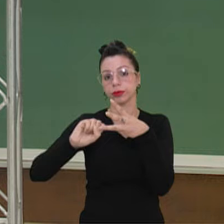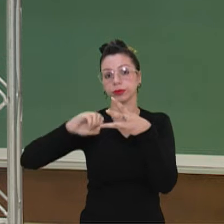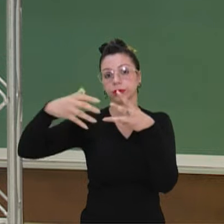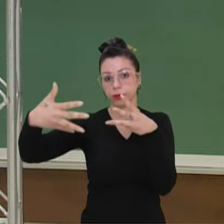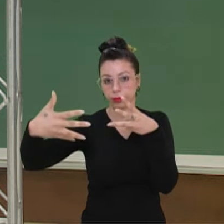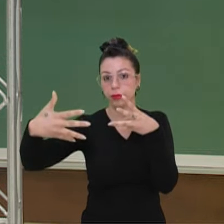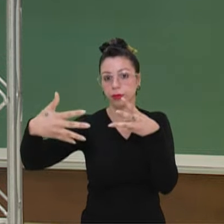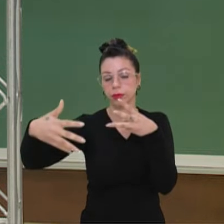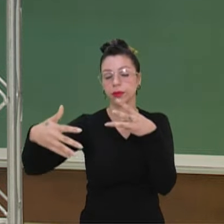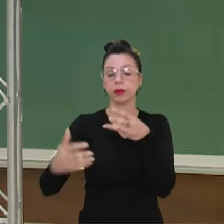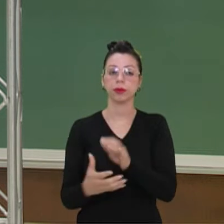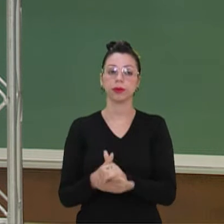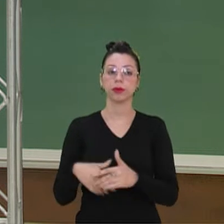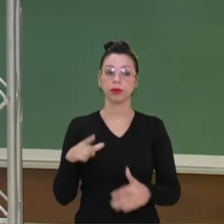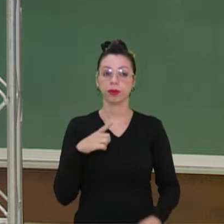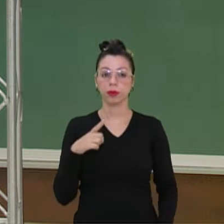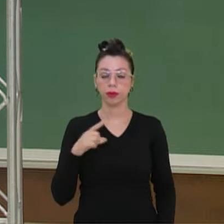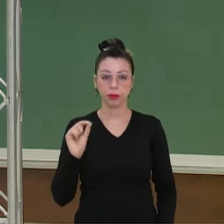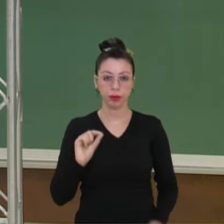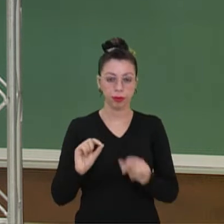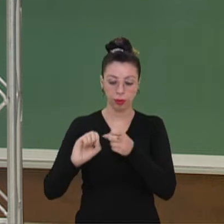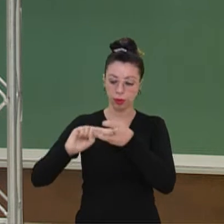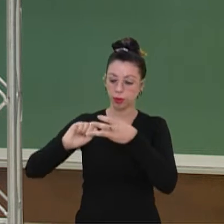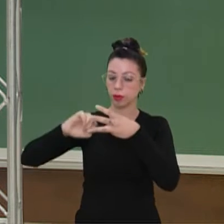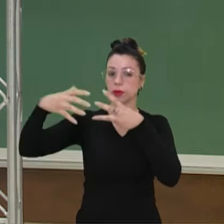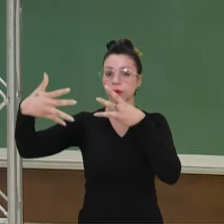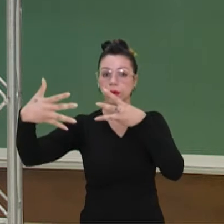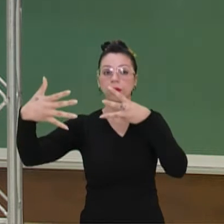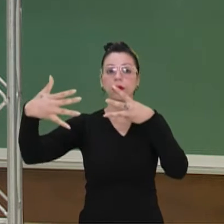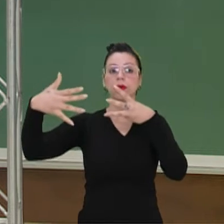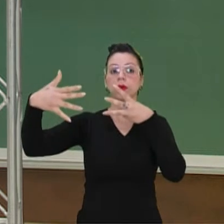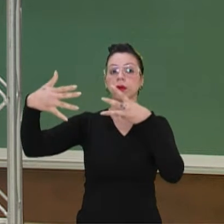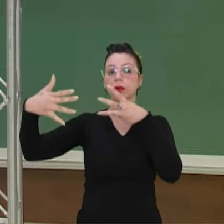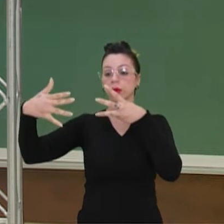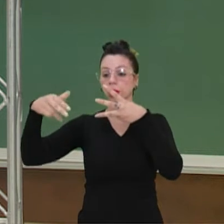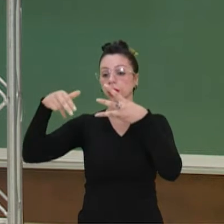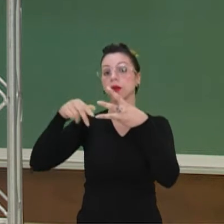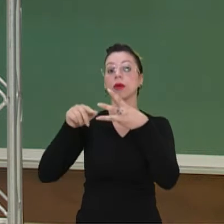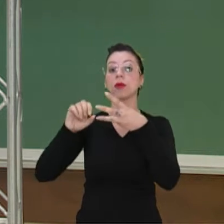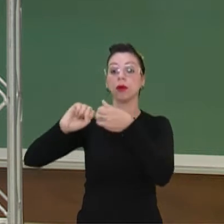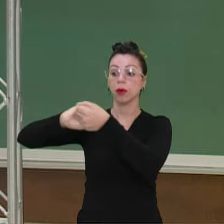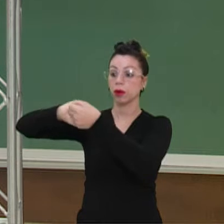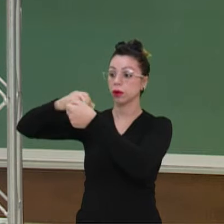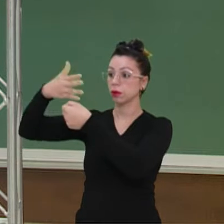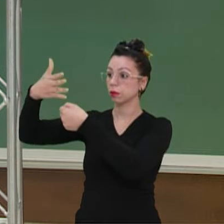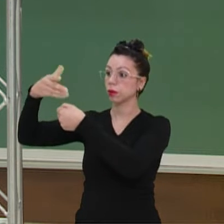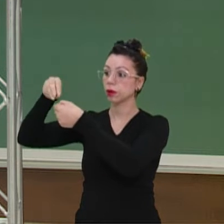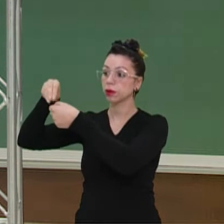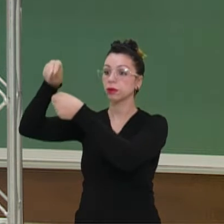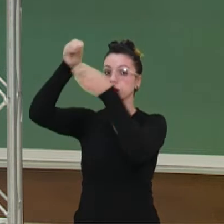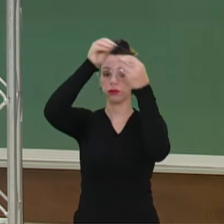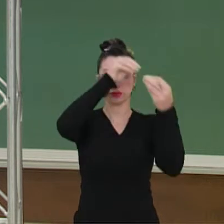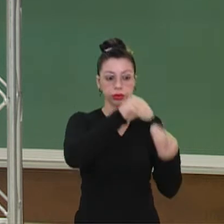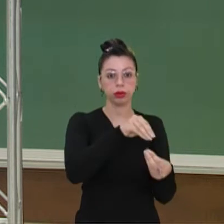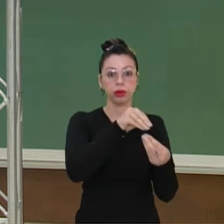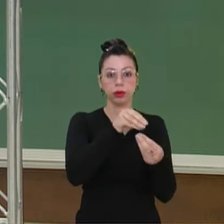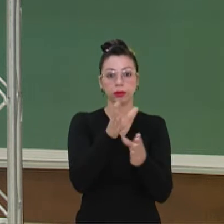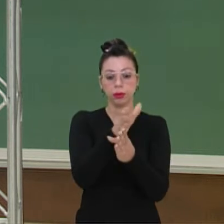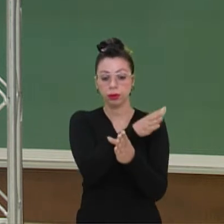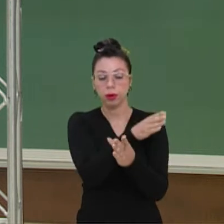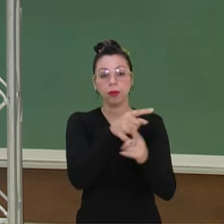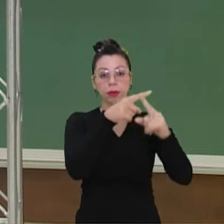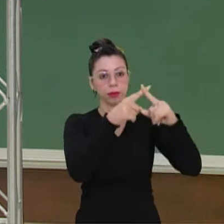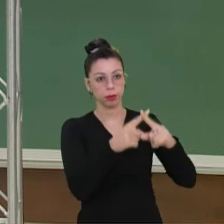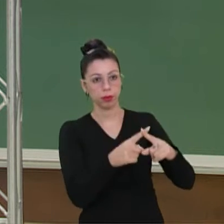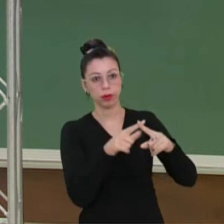disso? Então, quando tem aqui, ó, um expoente, ele passa para frente do logaritmo aqui multiplicando, tá, esse logaritmo. Então,